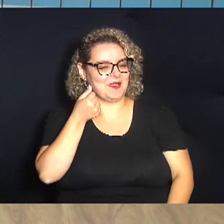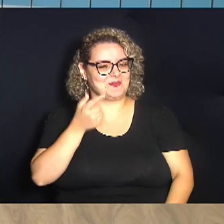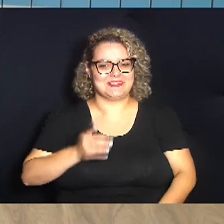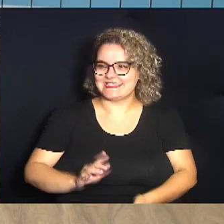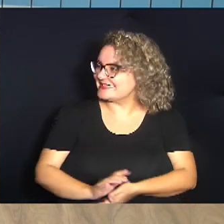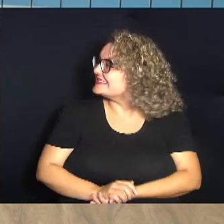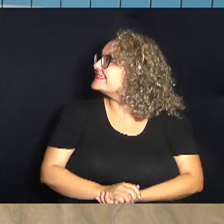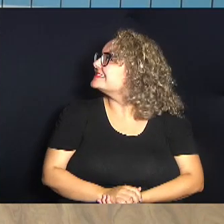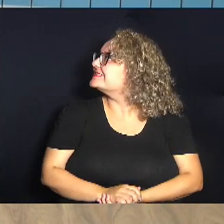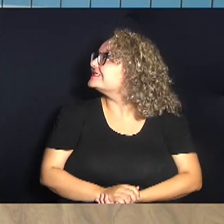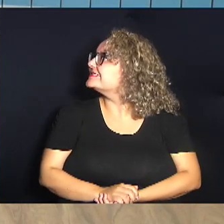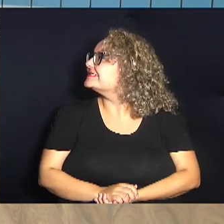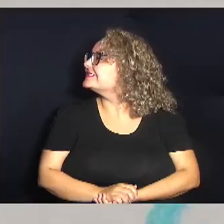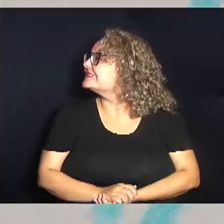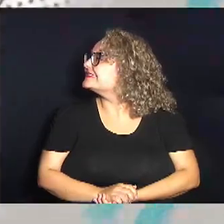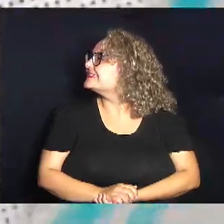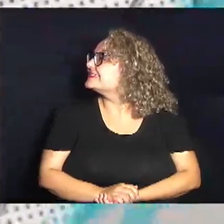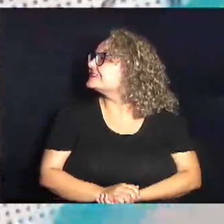lápis.